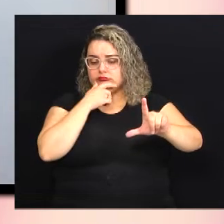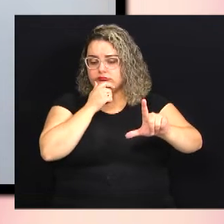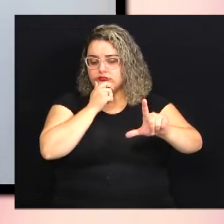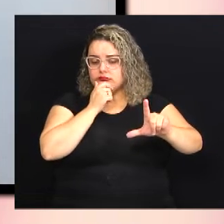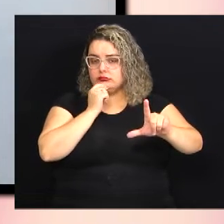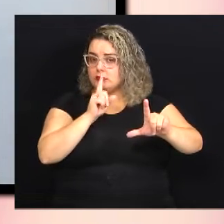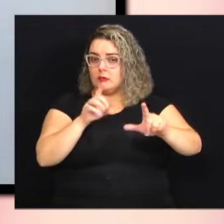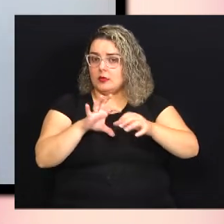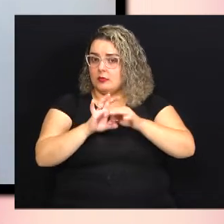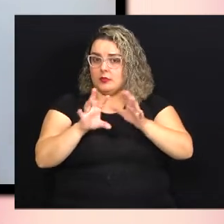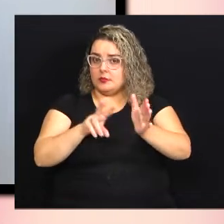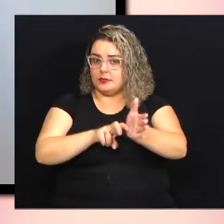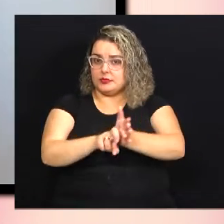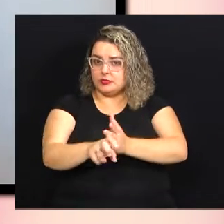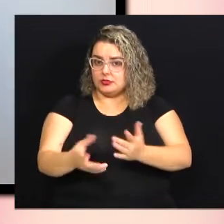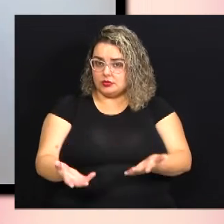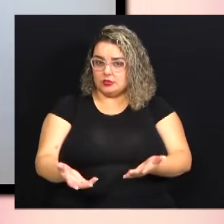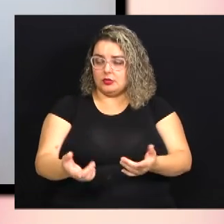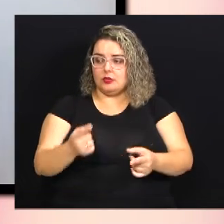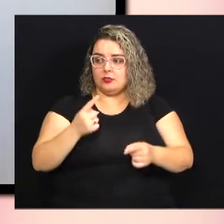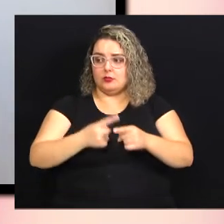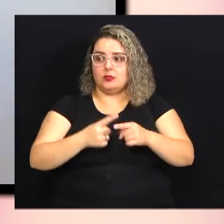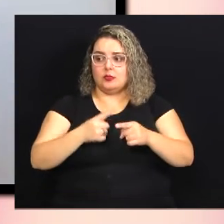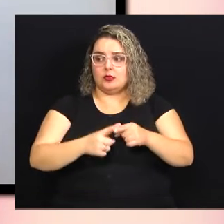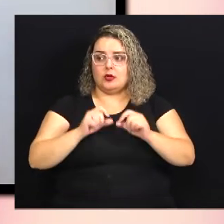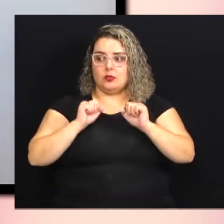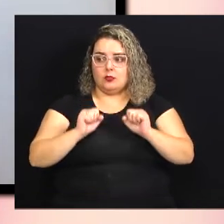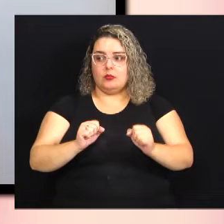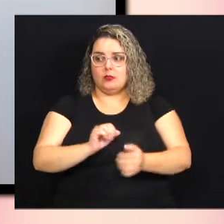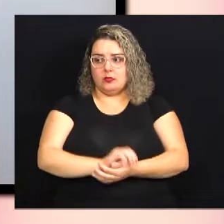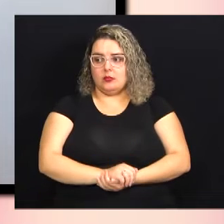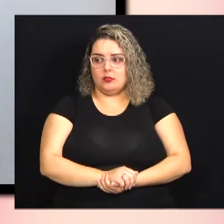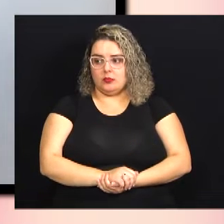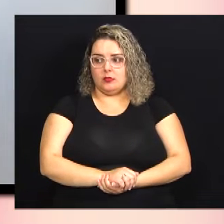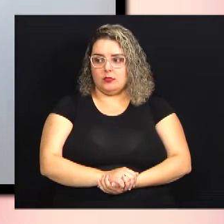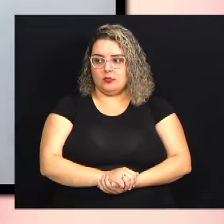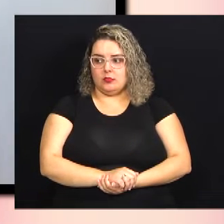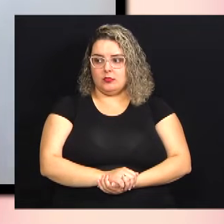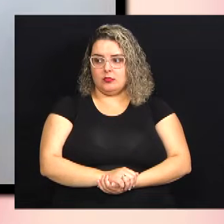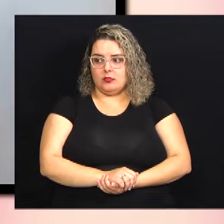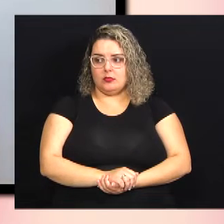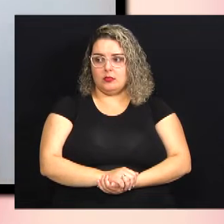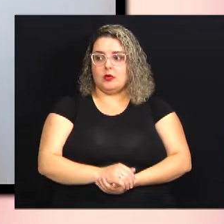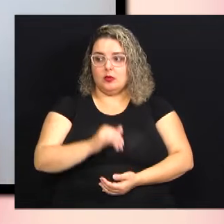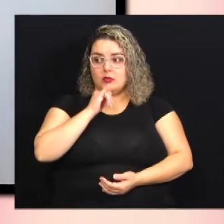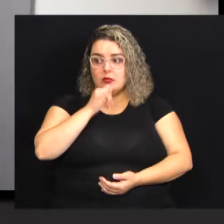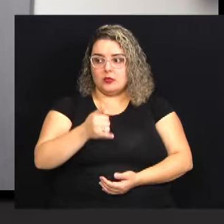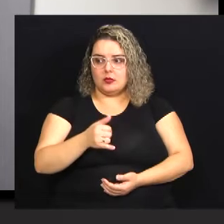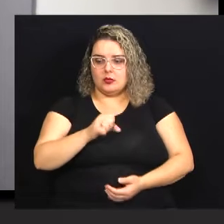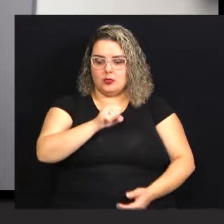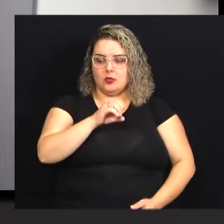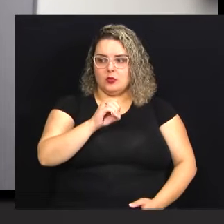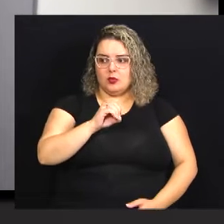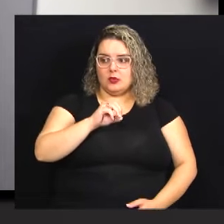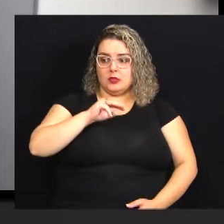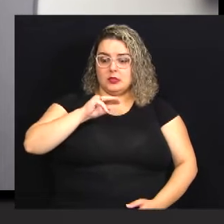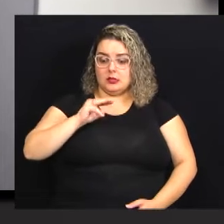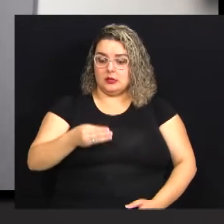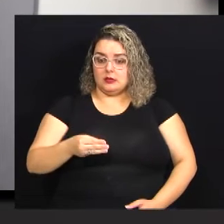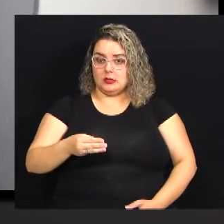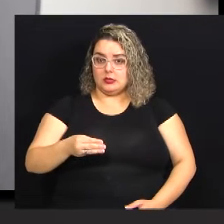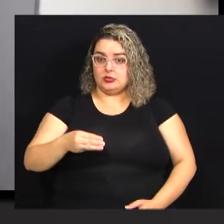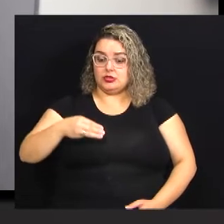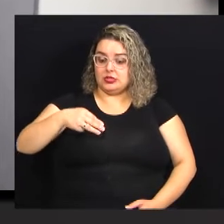permitir fazer um diagnóstico, porque eu posso, aquilo que a gente acabei de falar, né? 80 milhões de